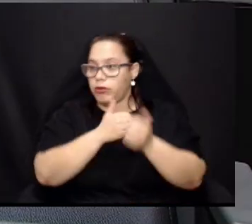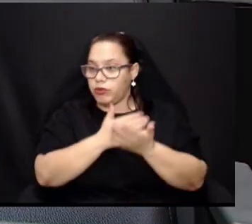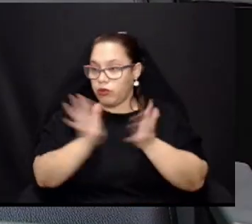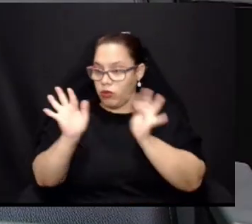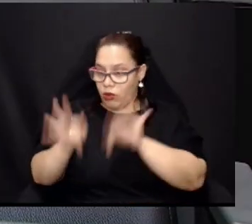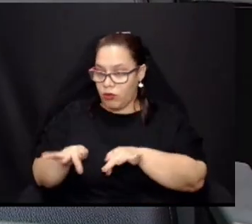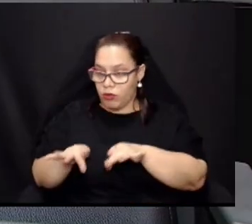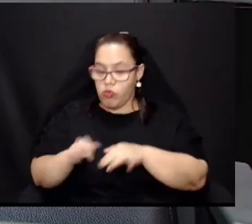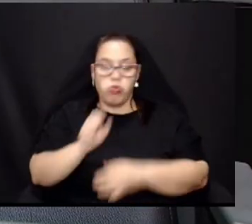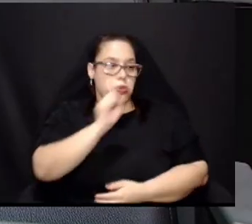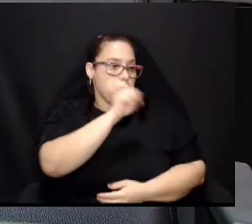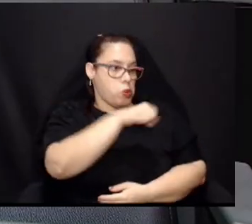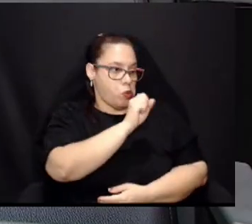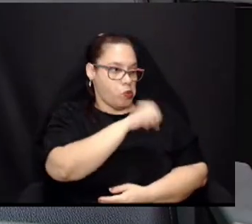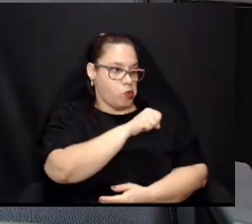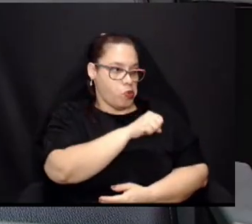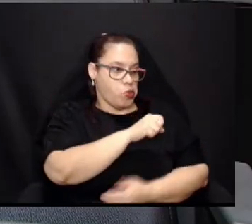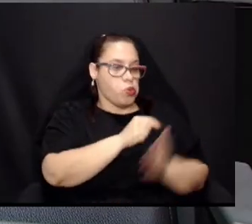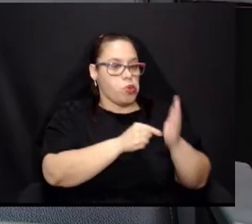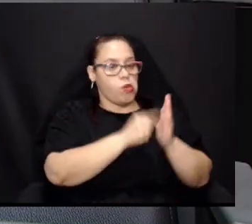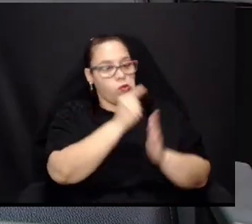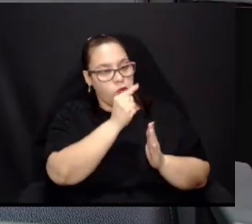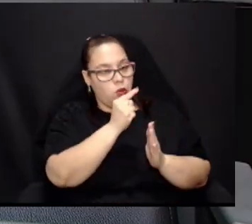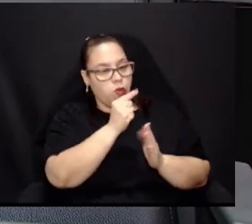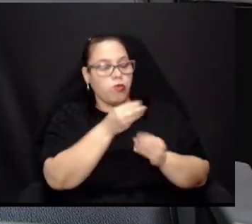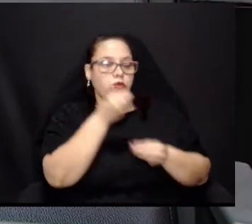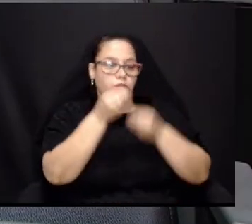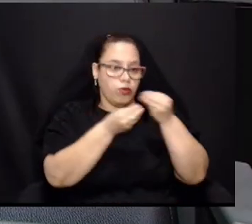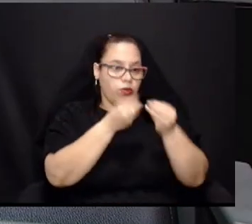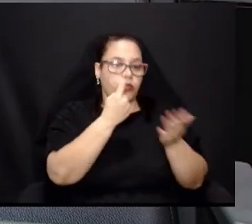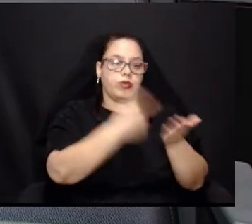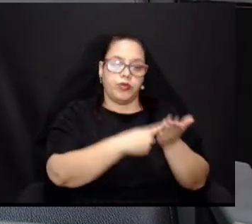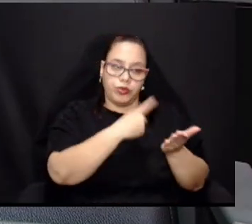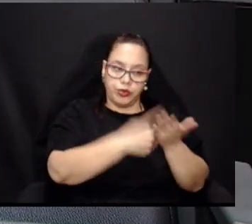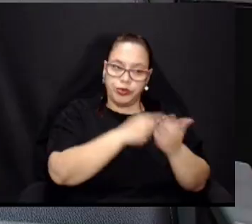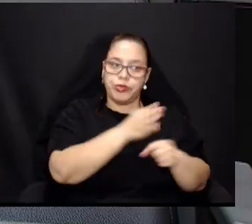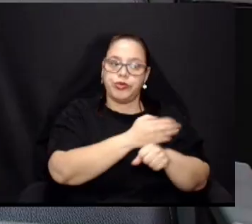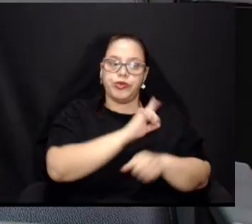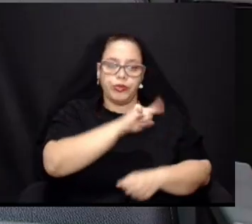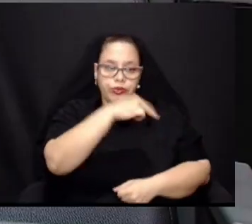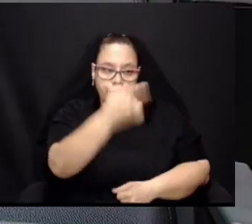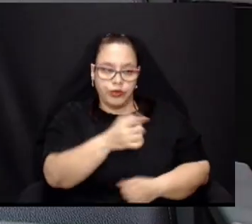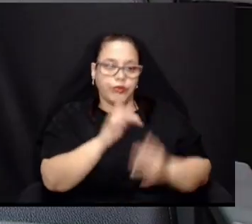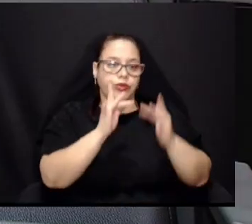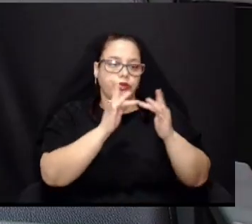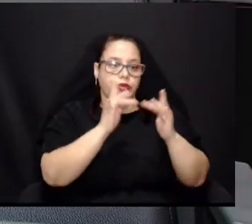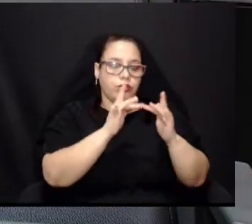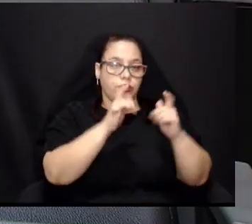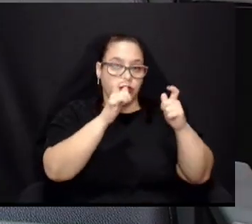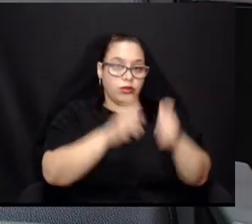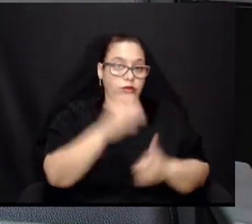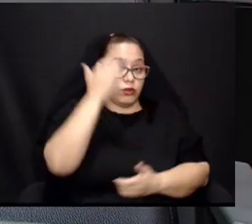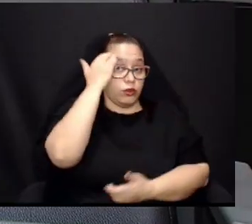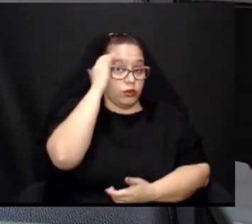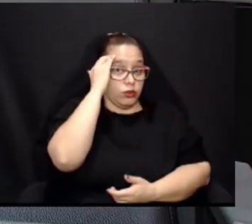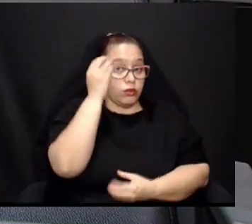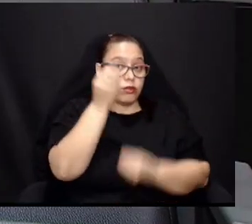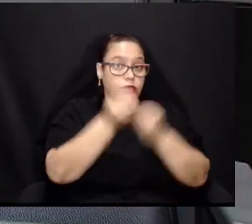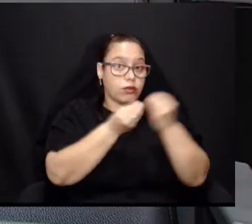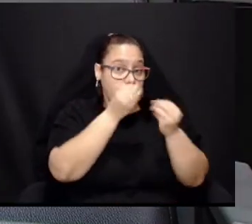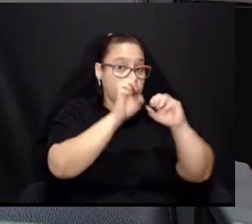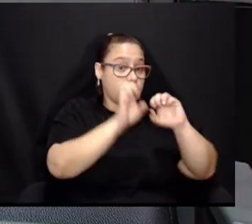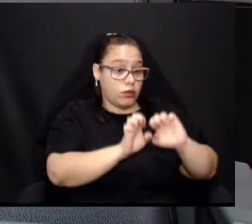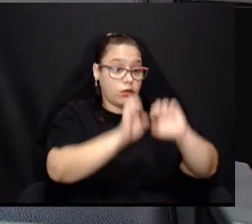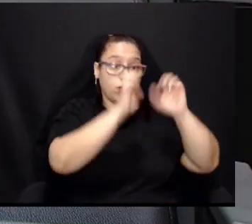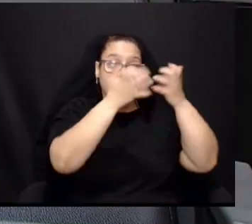Exatamente. A primeira etapa, né, como eu falei, é fazer o agendamento, depois a gente entra em contato com o setor para entender um pouco mais sobre como é o evento. A gente tem